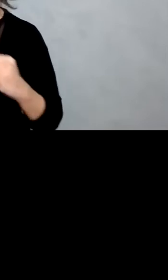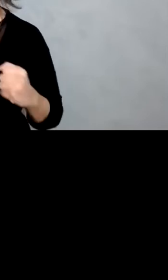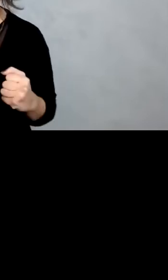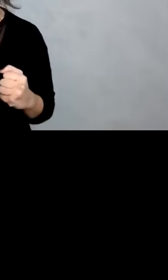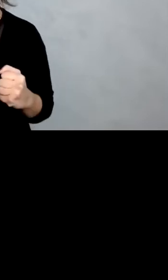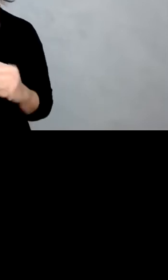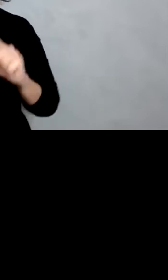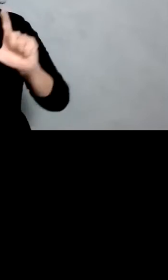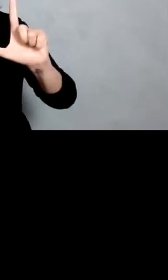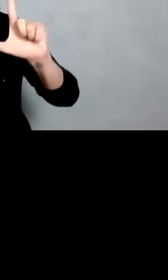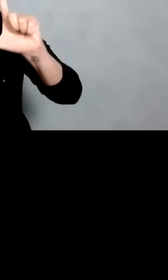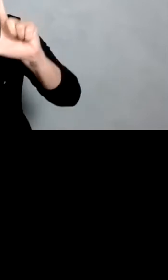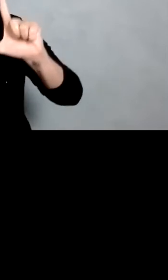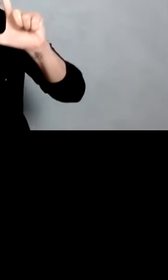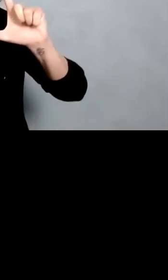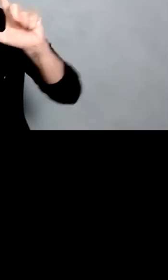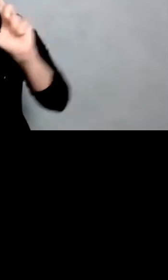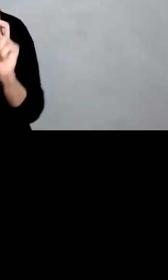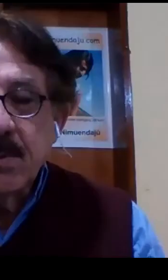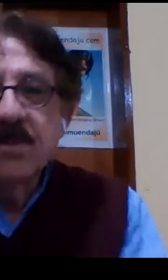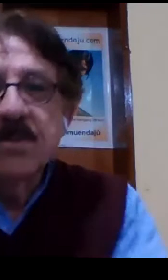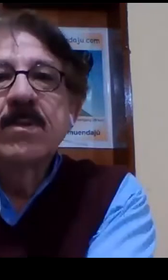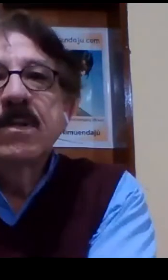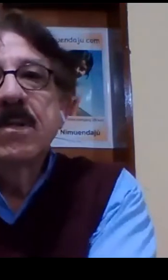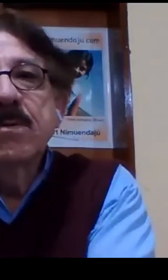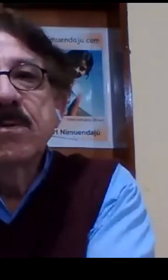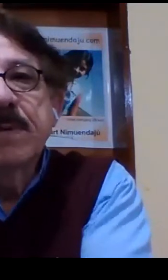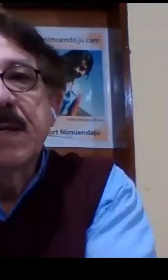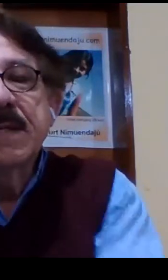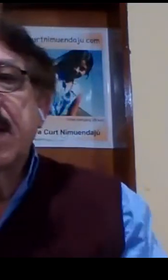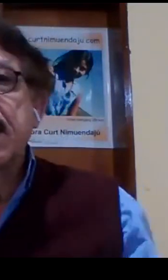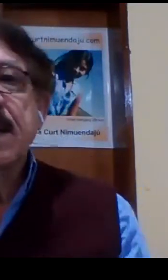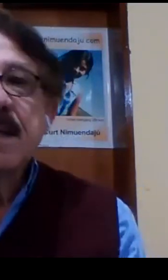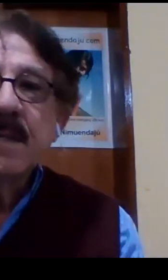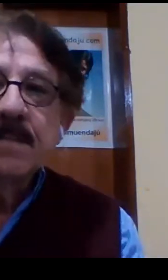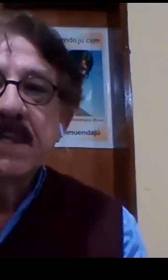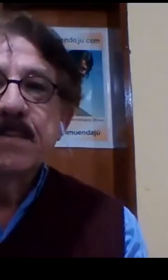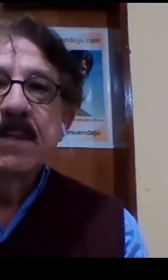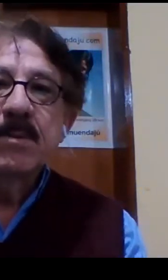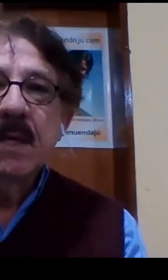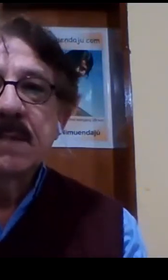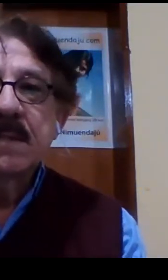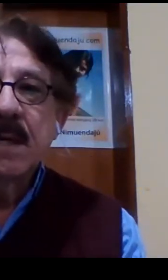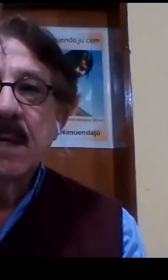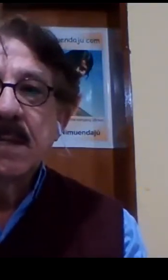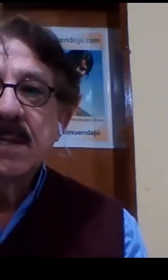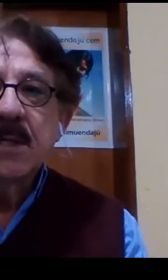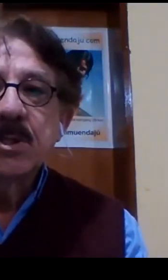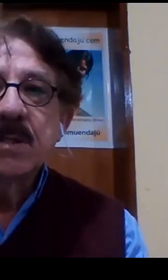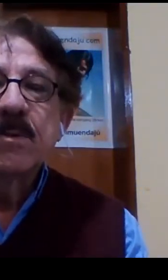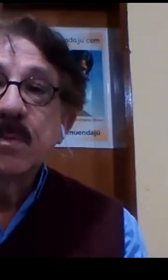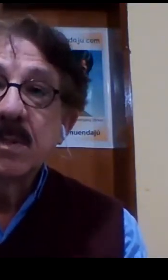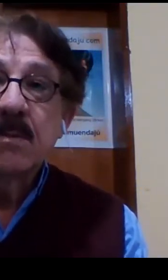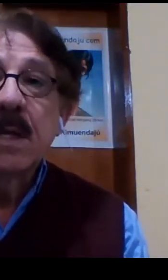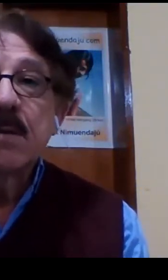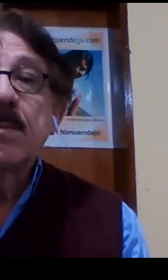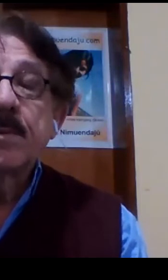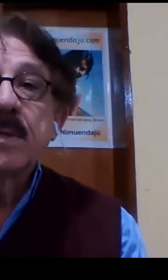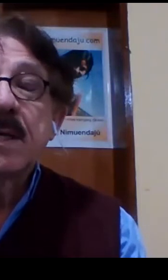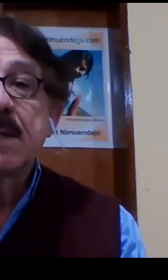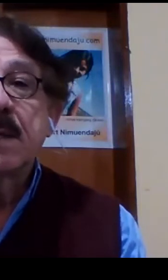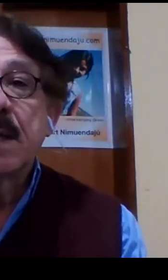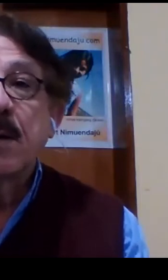gente começa, tá bem? Então, boa noite a todos. É um prazer estar aqui participando dessa iniciativa do Museu da